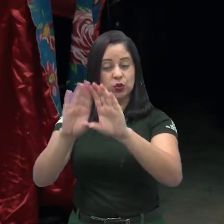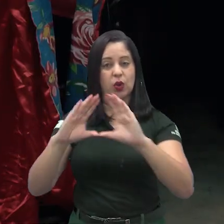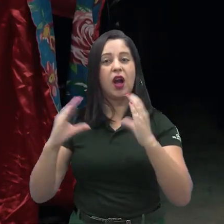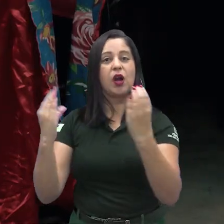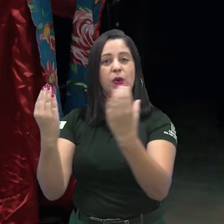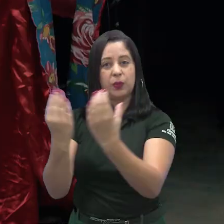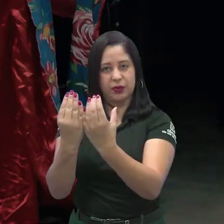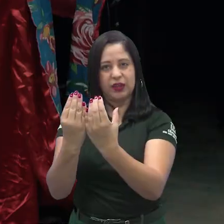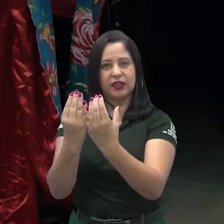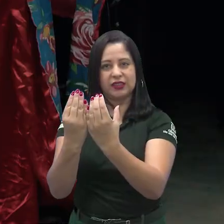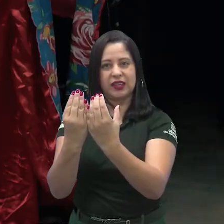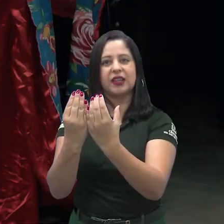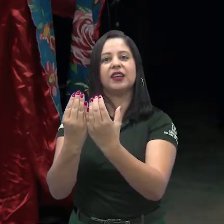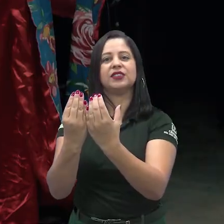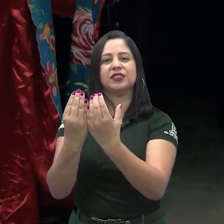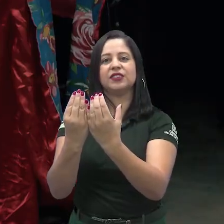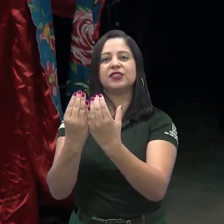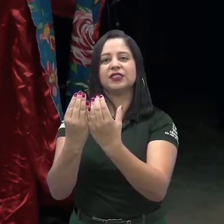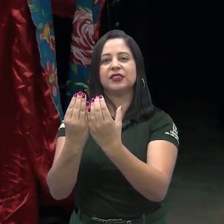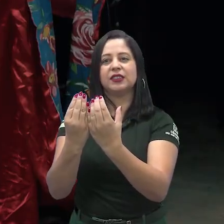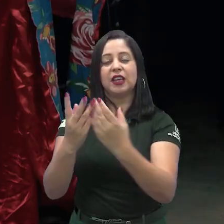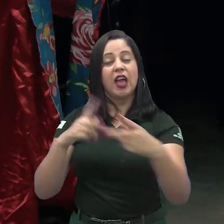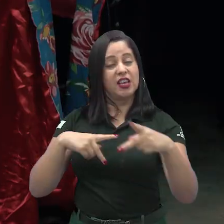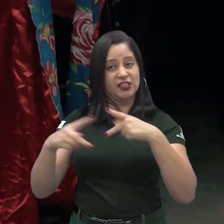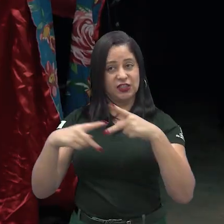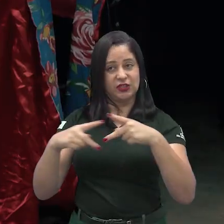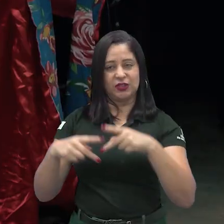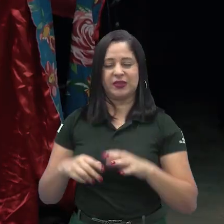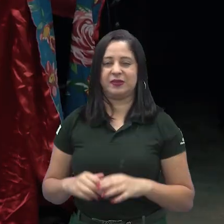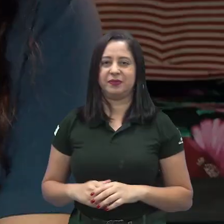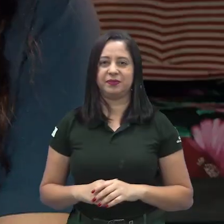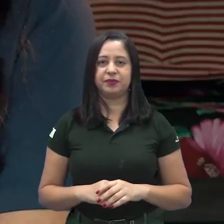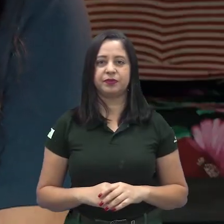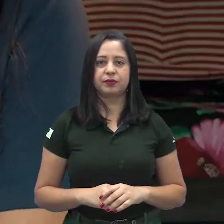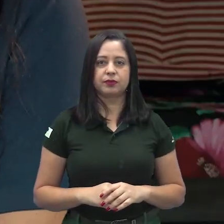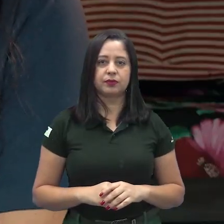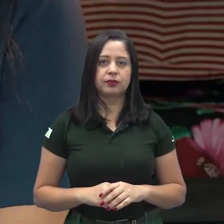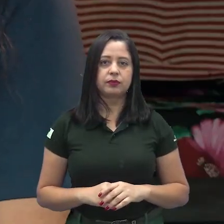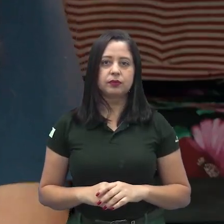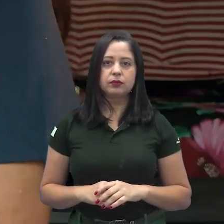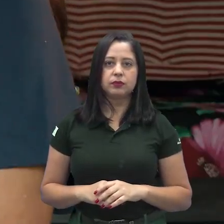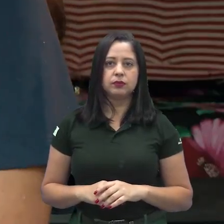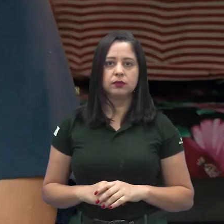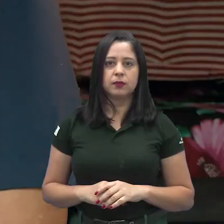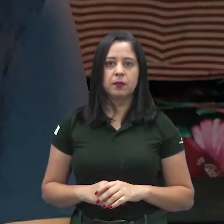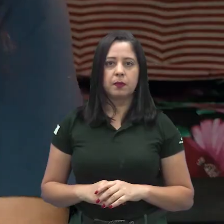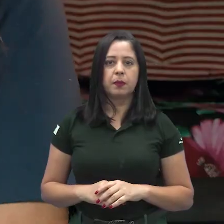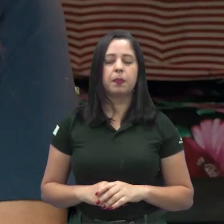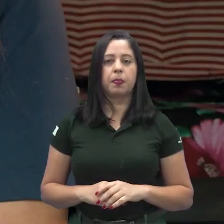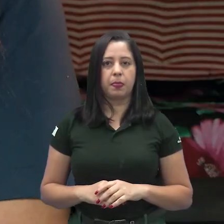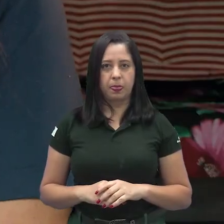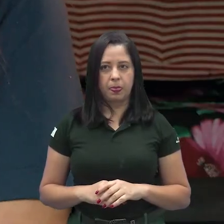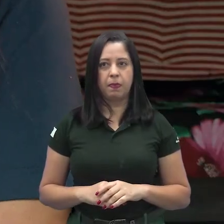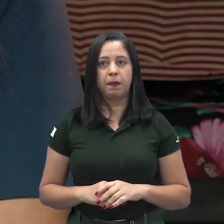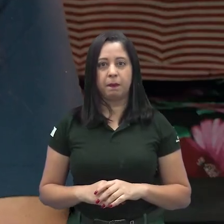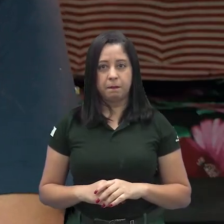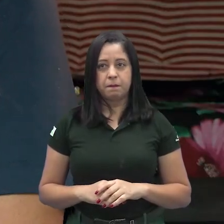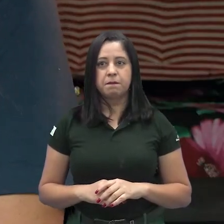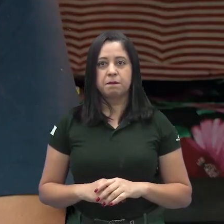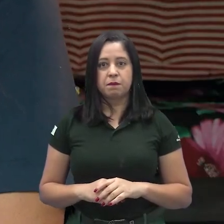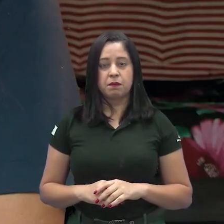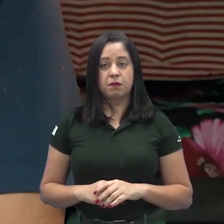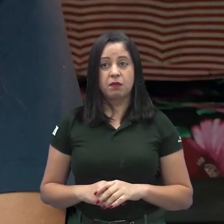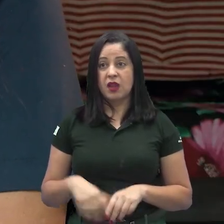cultural e a comunidade do entorno e joseense no geral. Aonde nós vai estar aberto para a